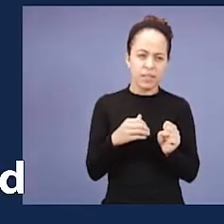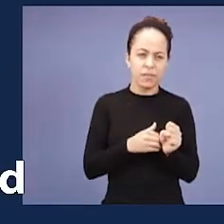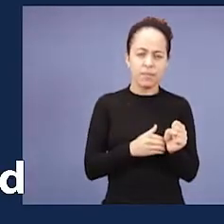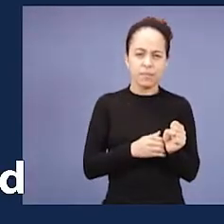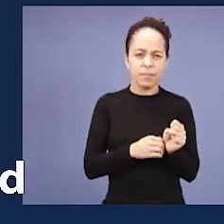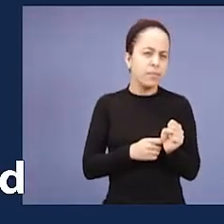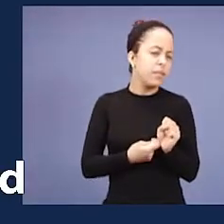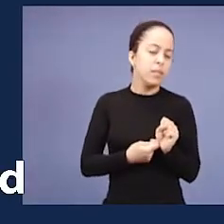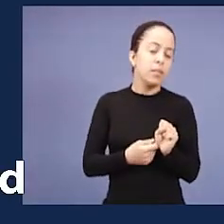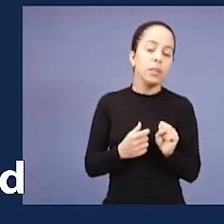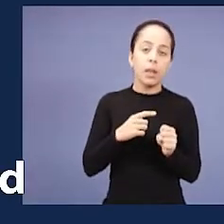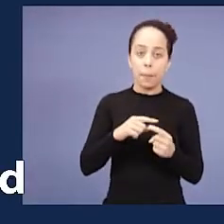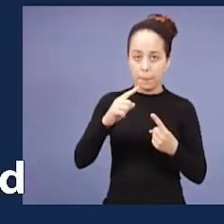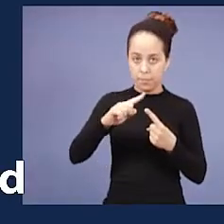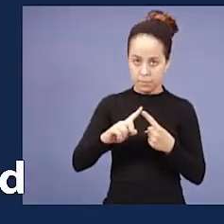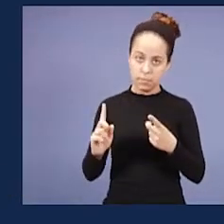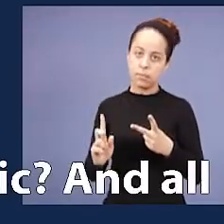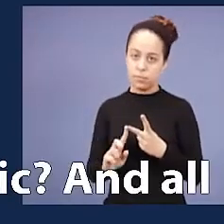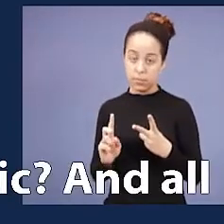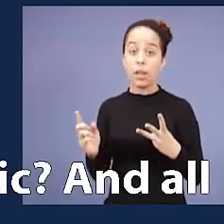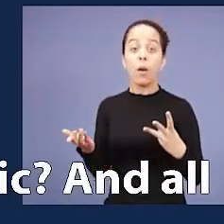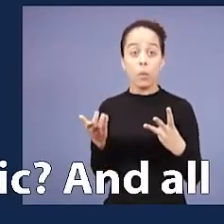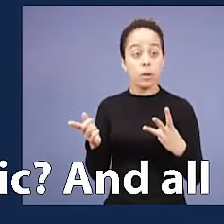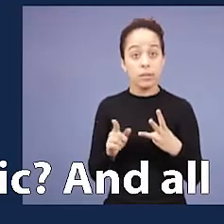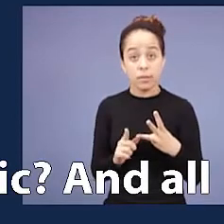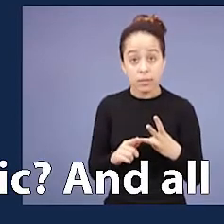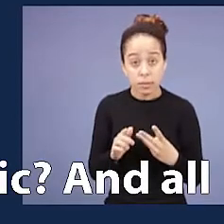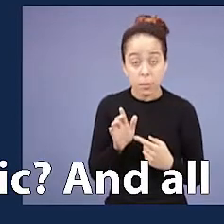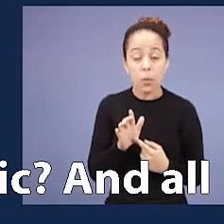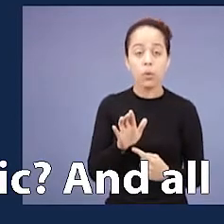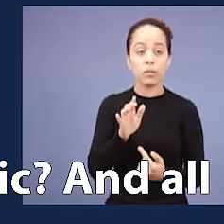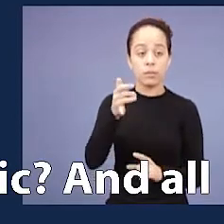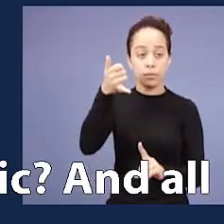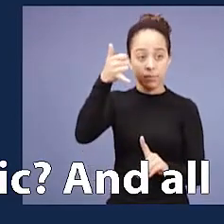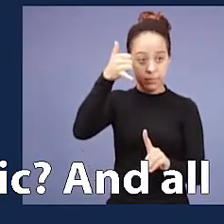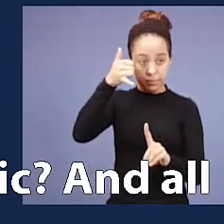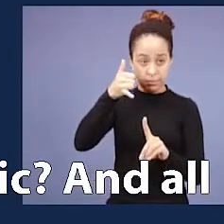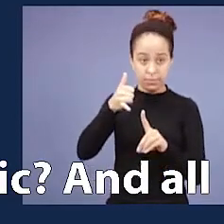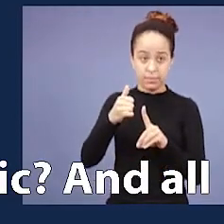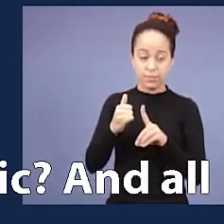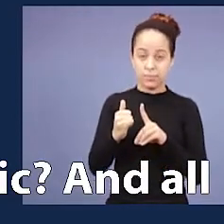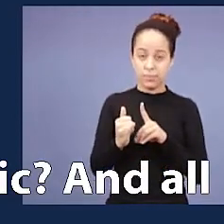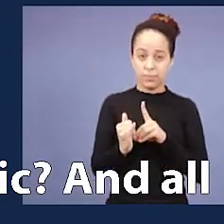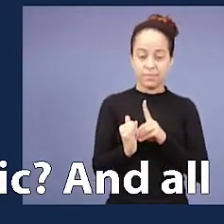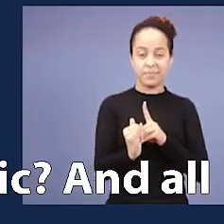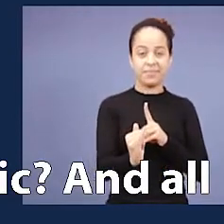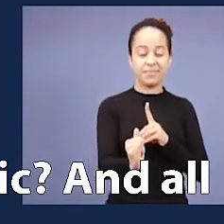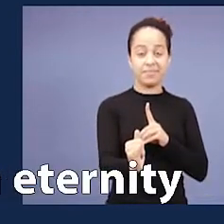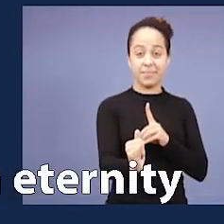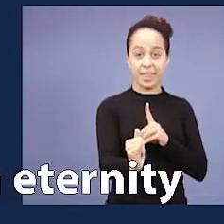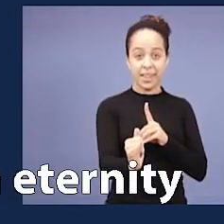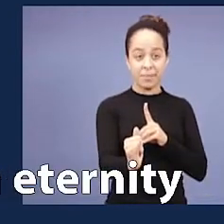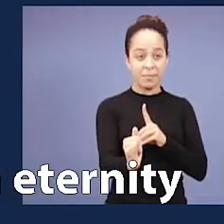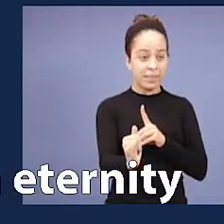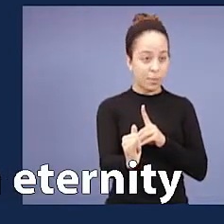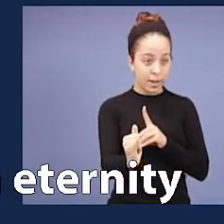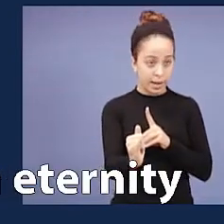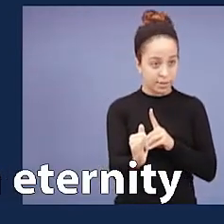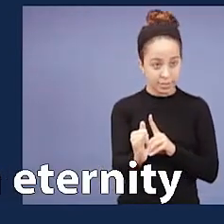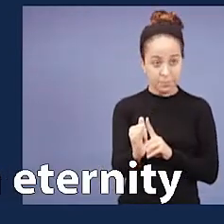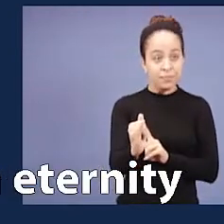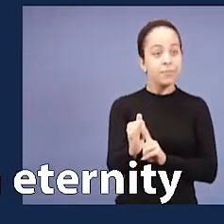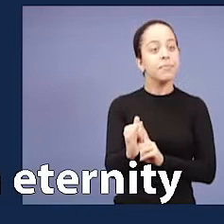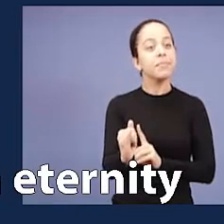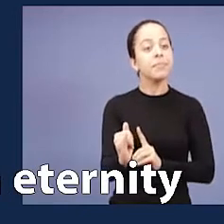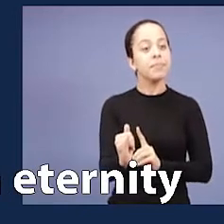3º 1º 2º agora o terceiro é o profético que é o profeta é todo o projeto